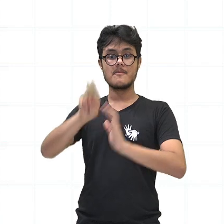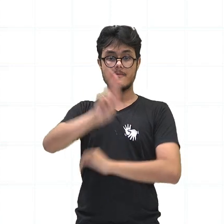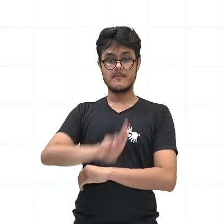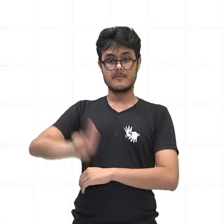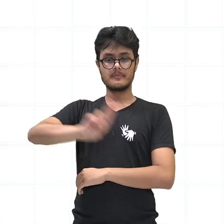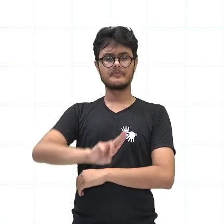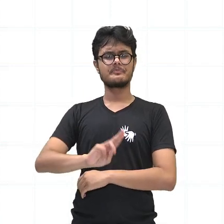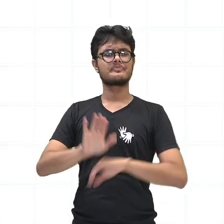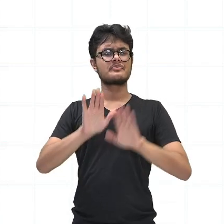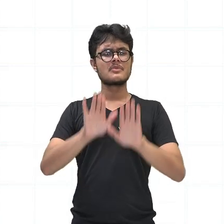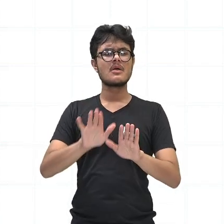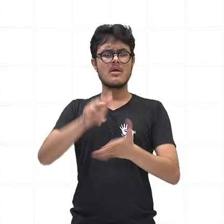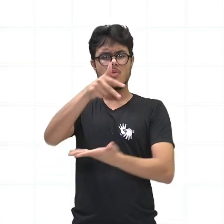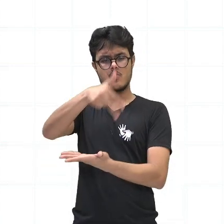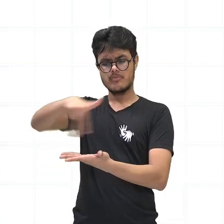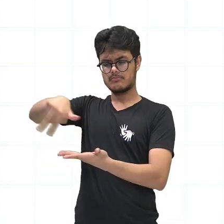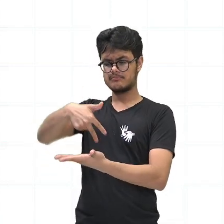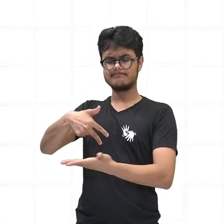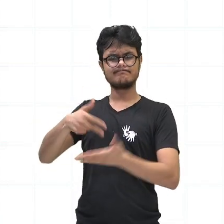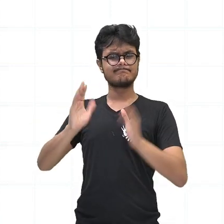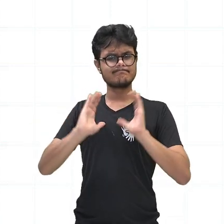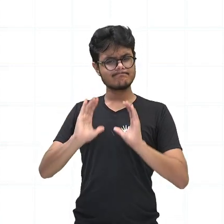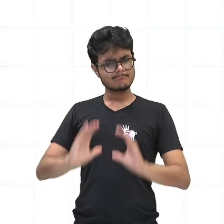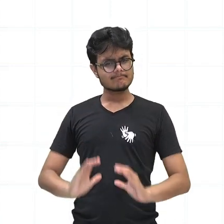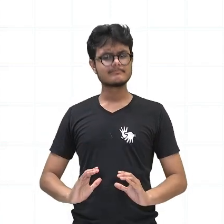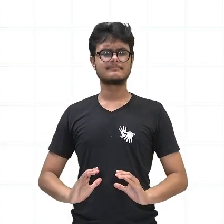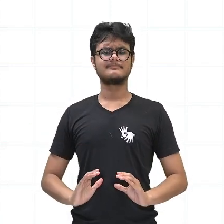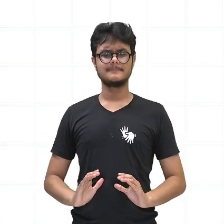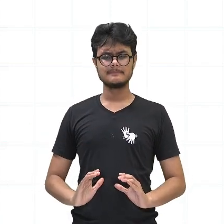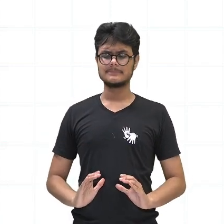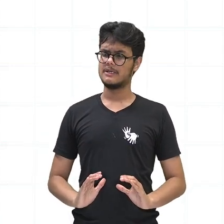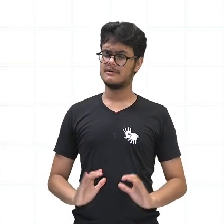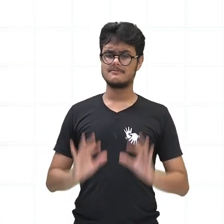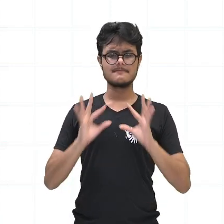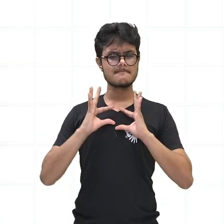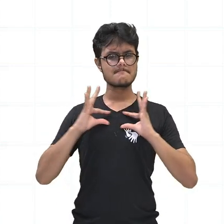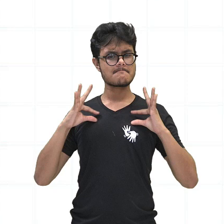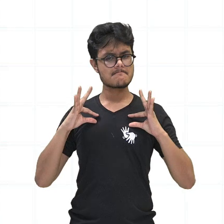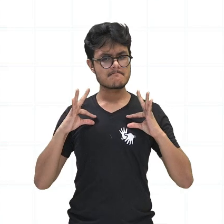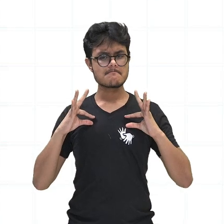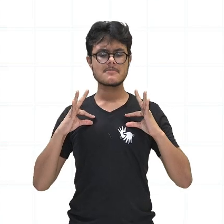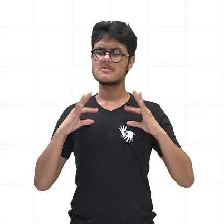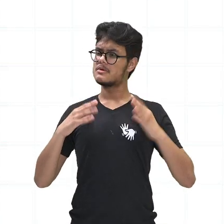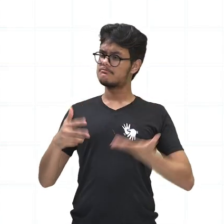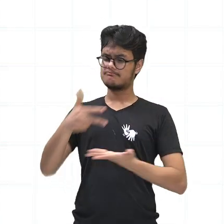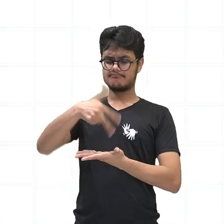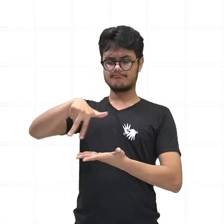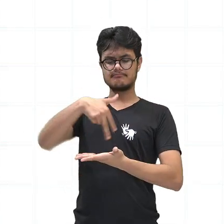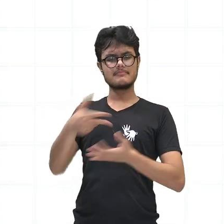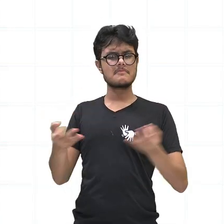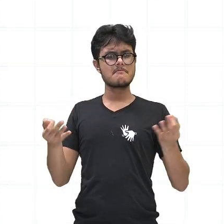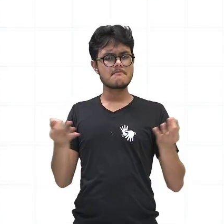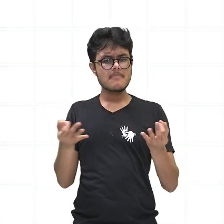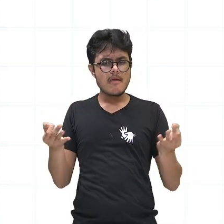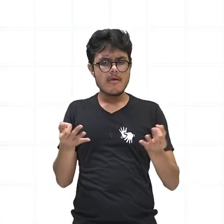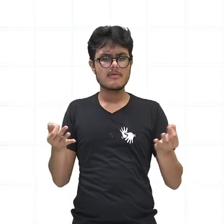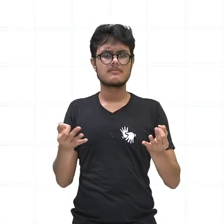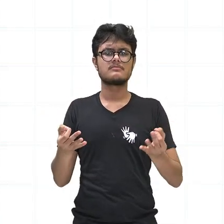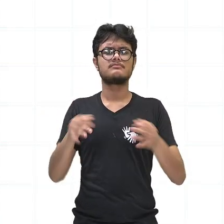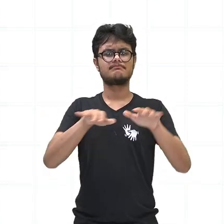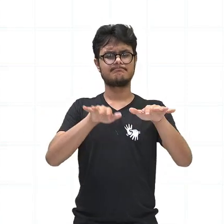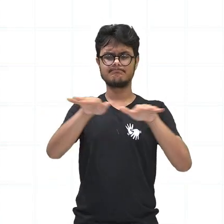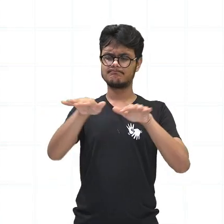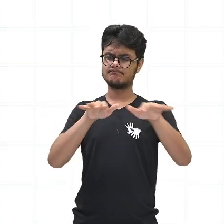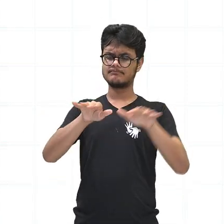por técnicas, né, por uma técnica altamente formalizada, movimentos preciosos e estilizados,